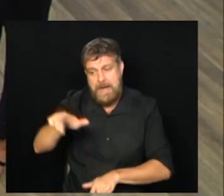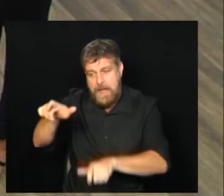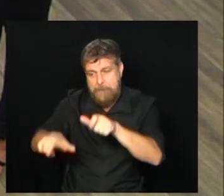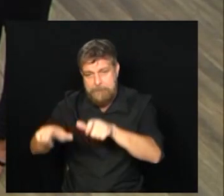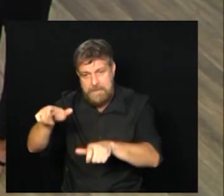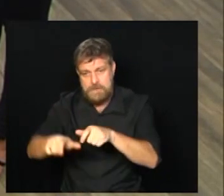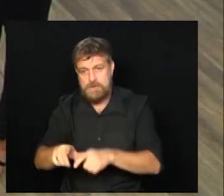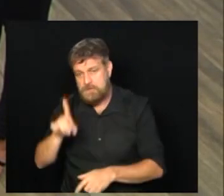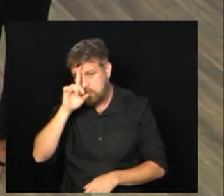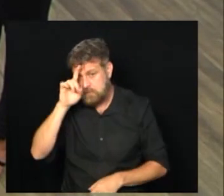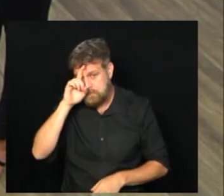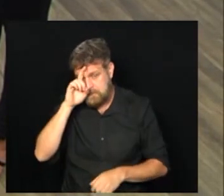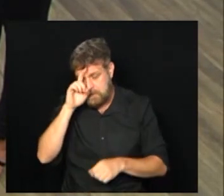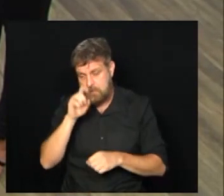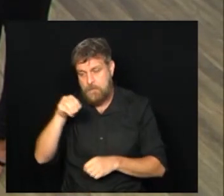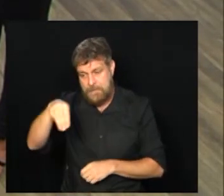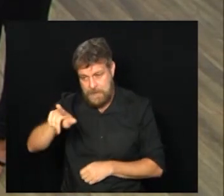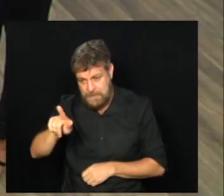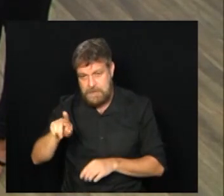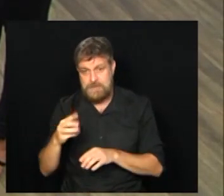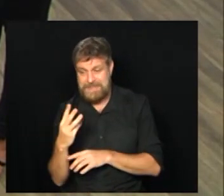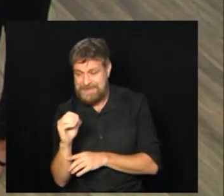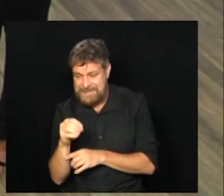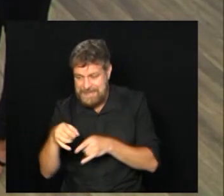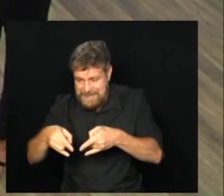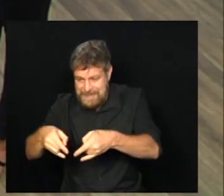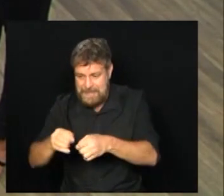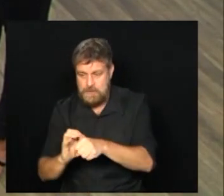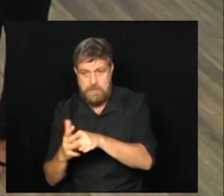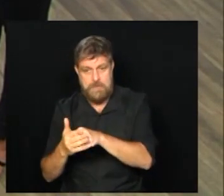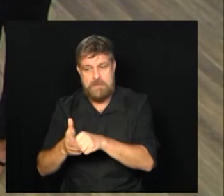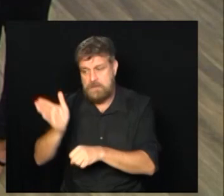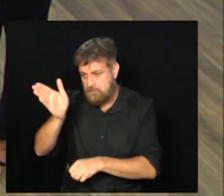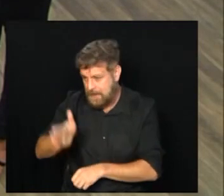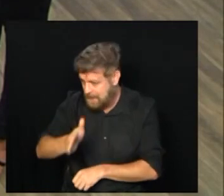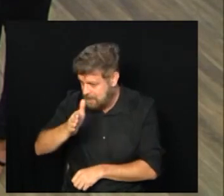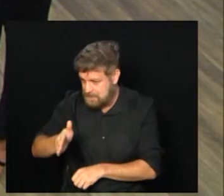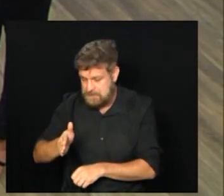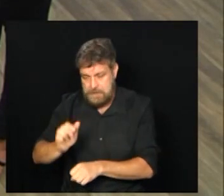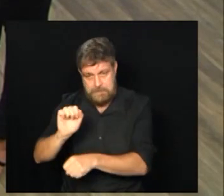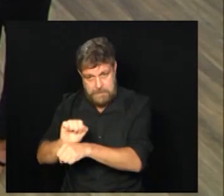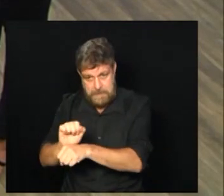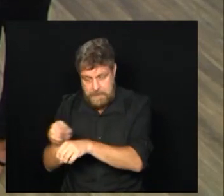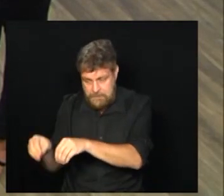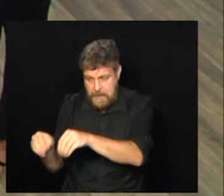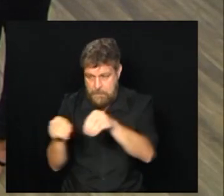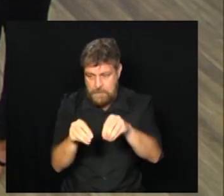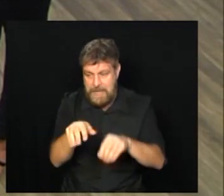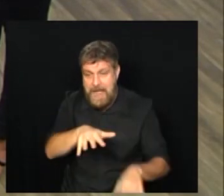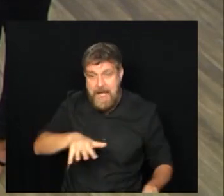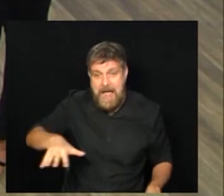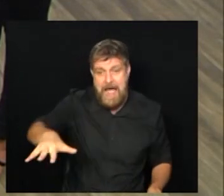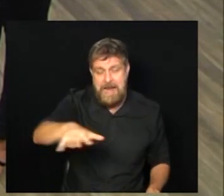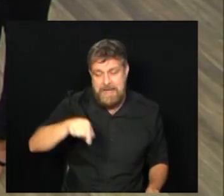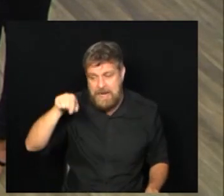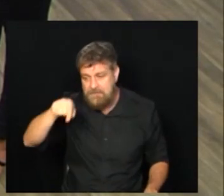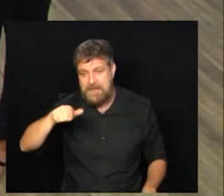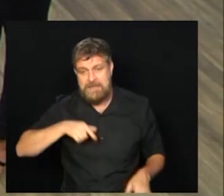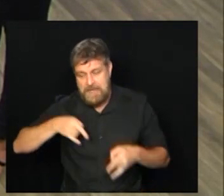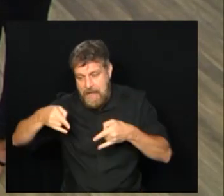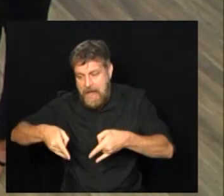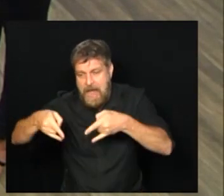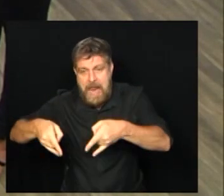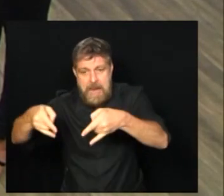No Mário Gatti, 30 leitos de UTI Covid vão ser desativados e nessa área vão ser instalados leitos